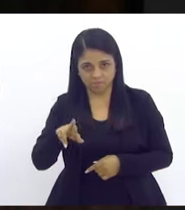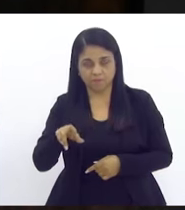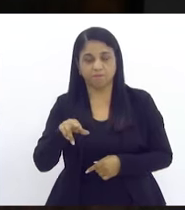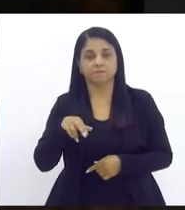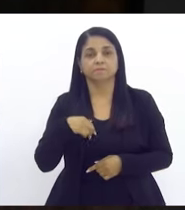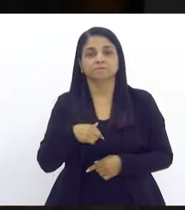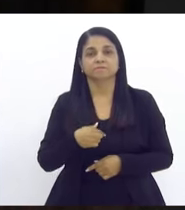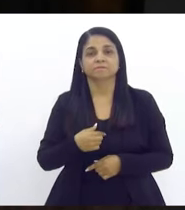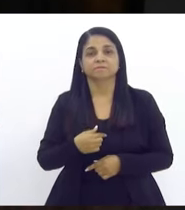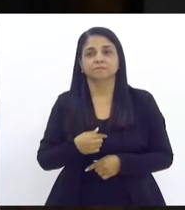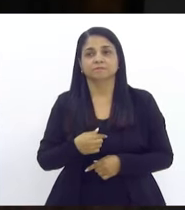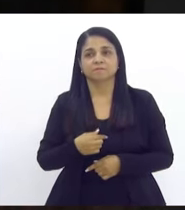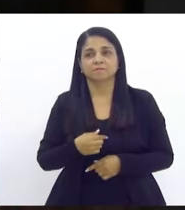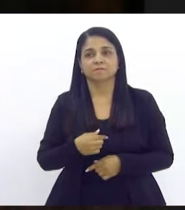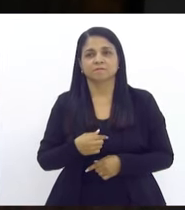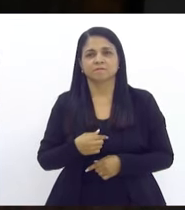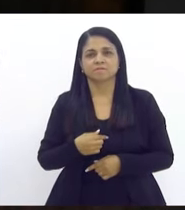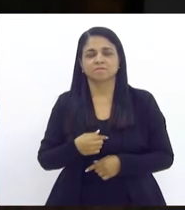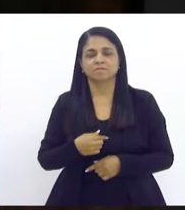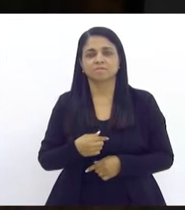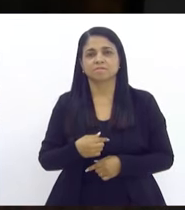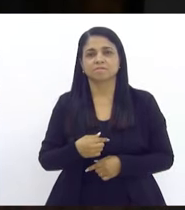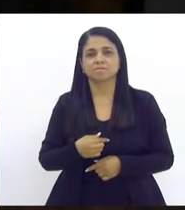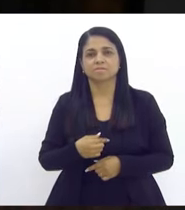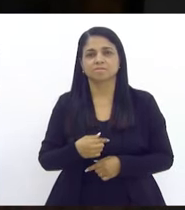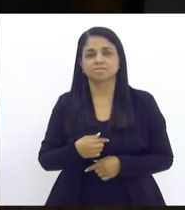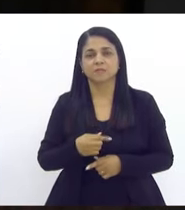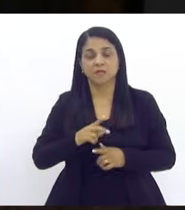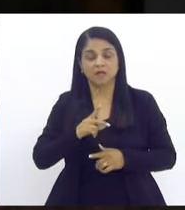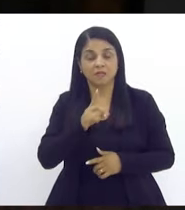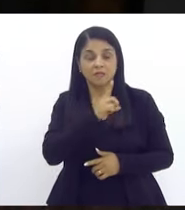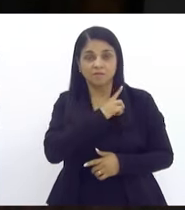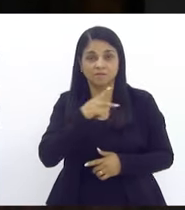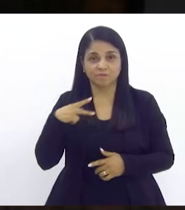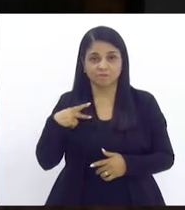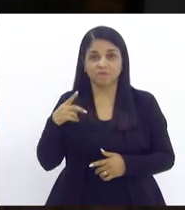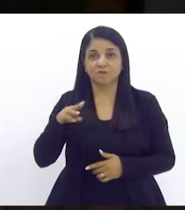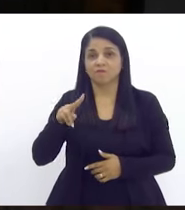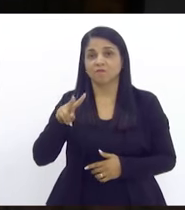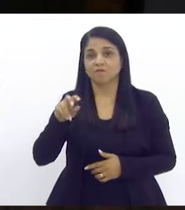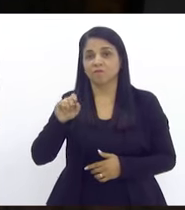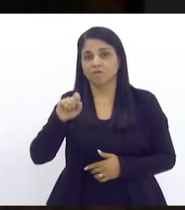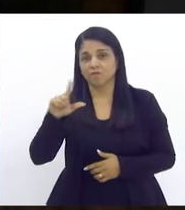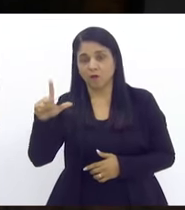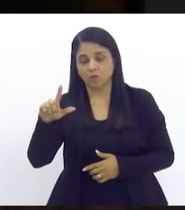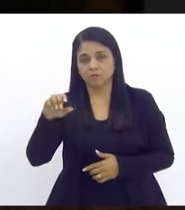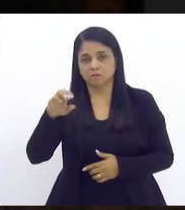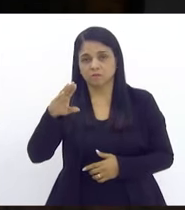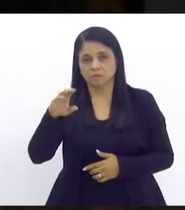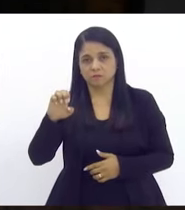mais da doutora Patrícia, a defensora, Valdo Ceasa,